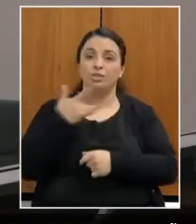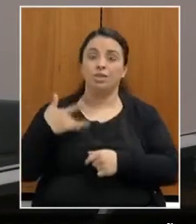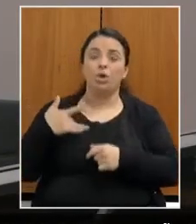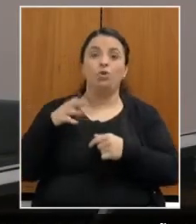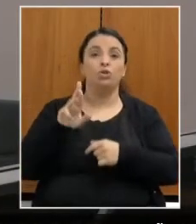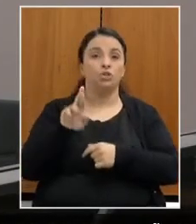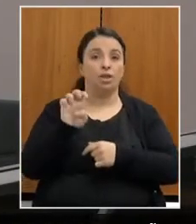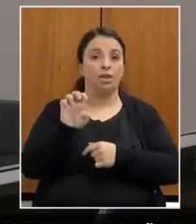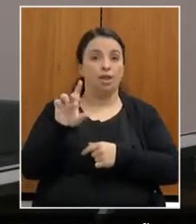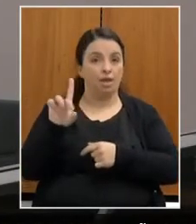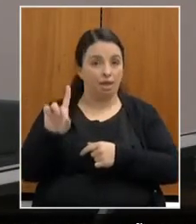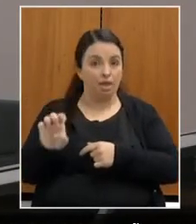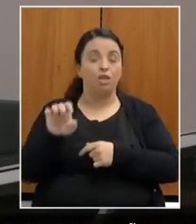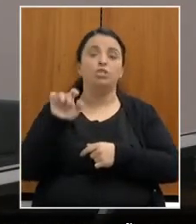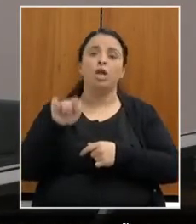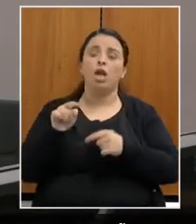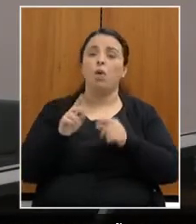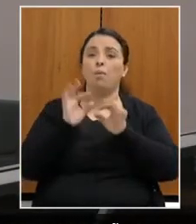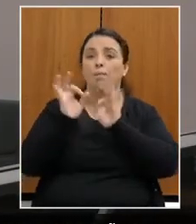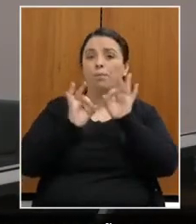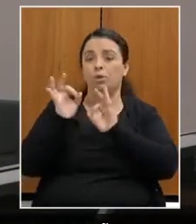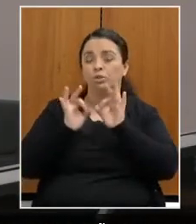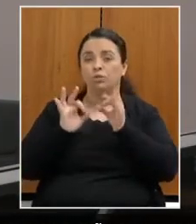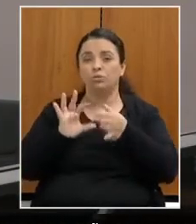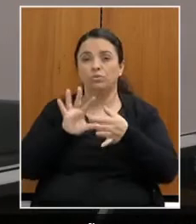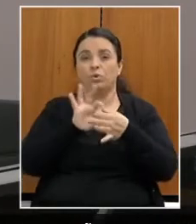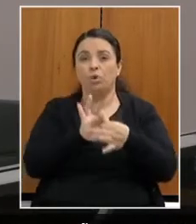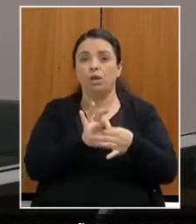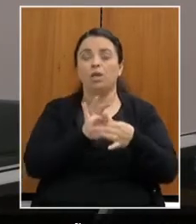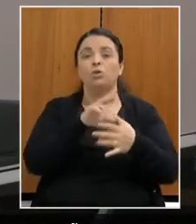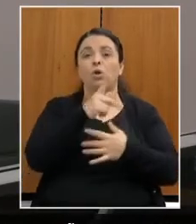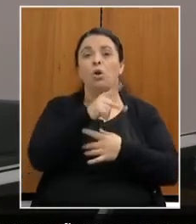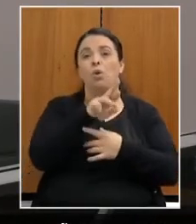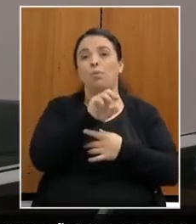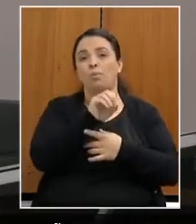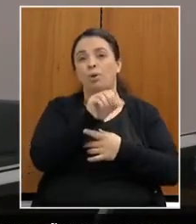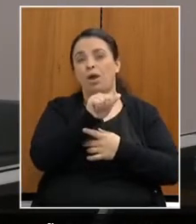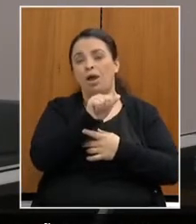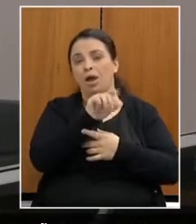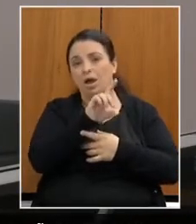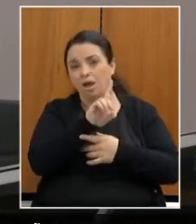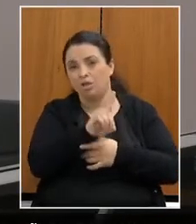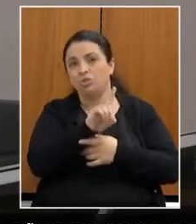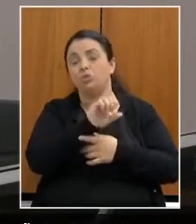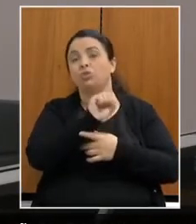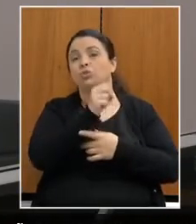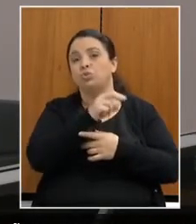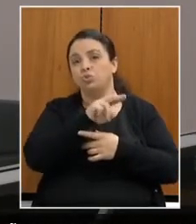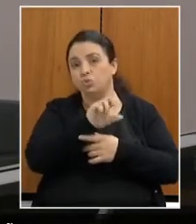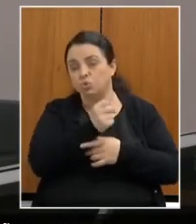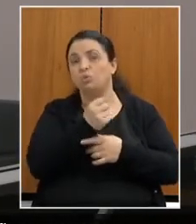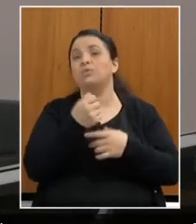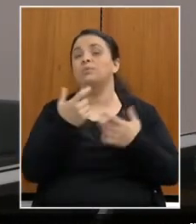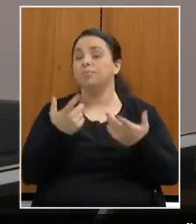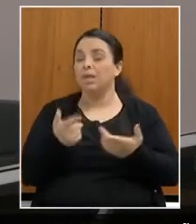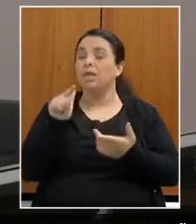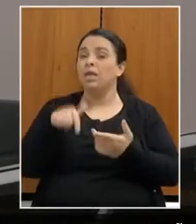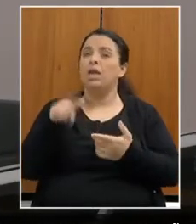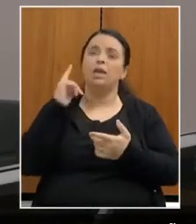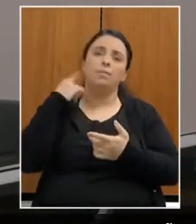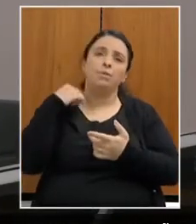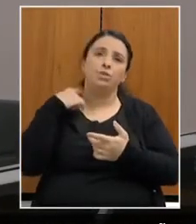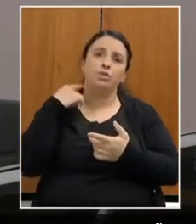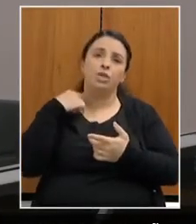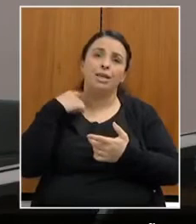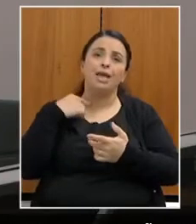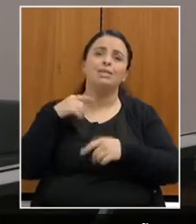é um projeto vinculado ao PROAD SUS, que chama Planifica SUS. Aqui chama Saúde em Rede. O Estado de Minas é o único Estado que